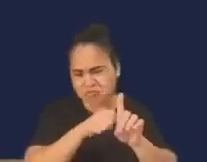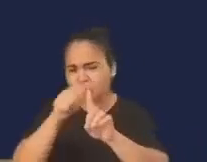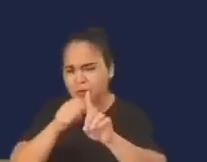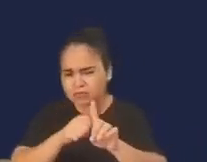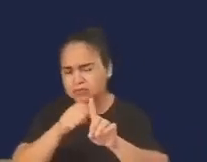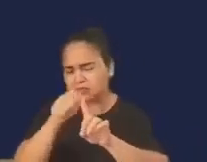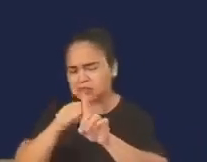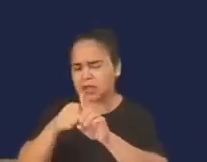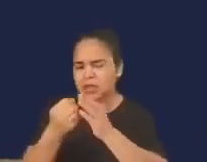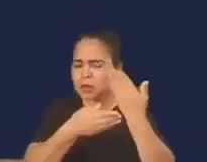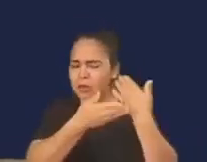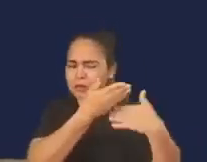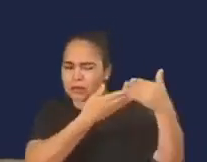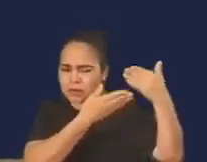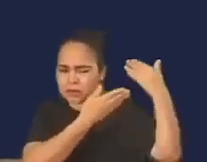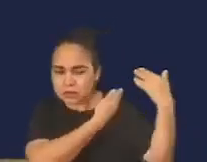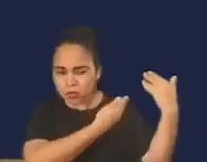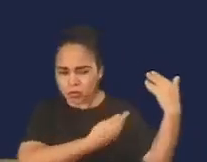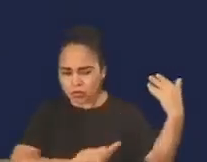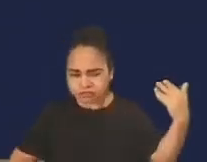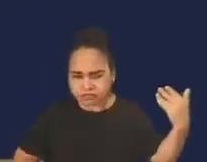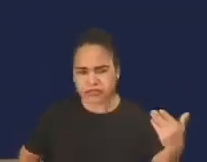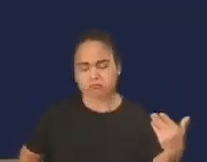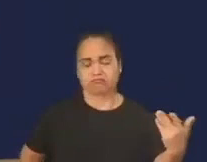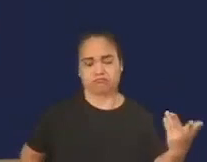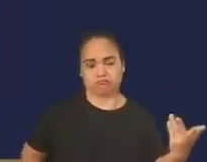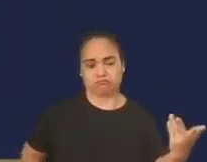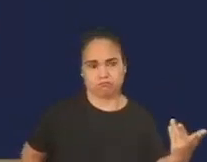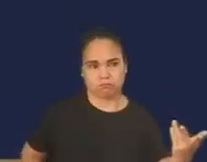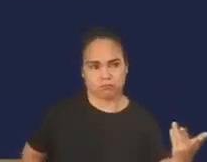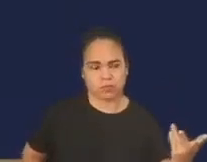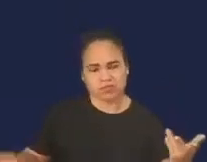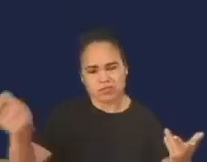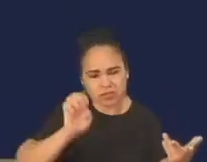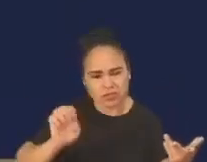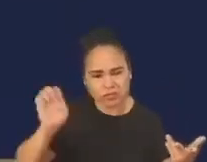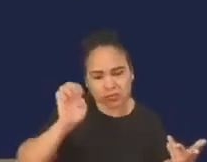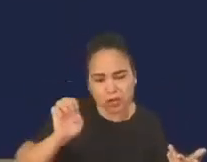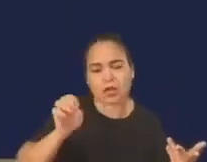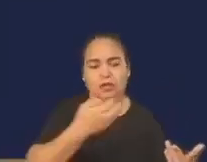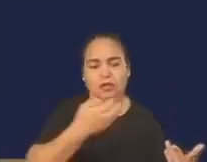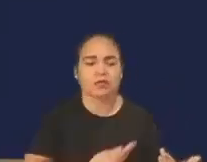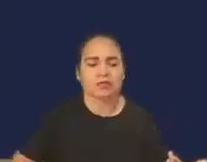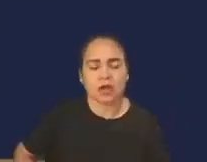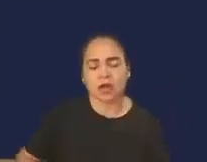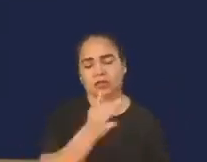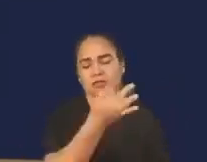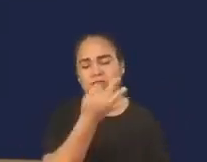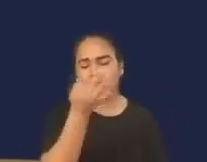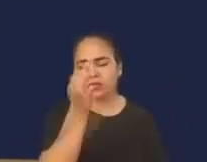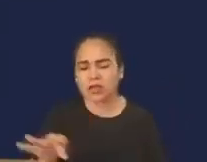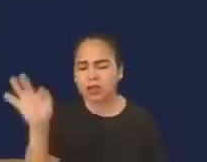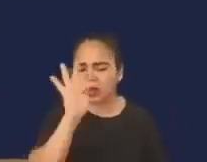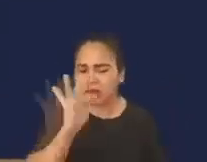federal, iniciativa privada e até na sociedade civil, em busca da neutralidade das emissões de carbono. O